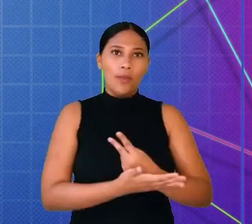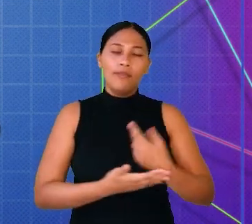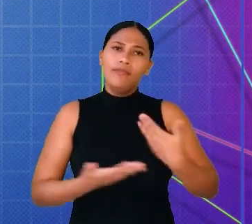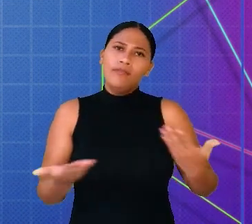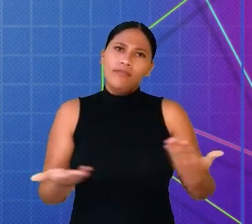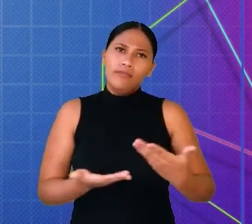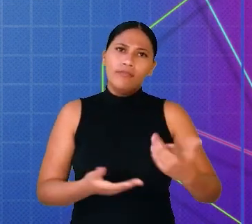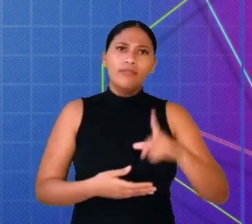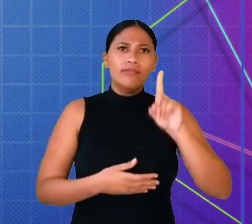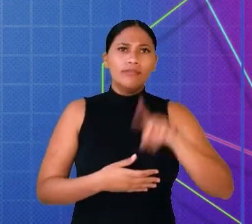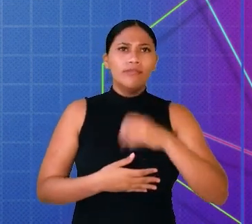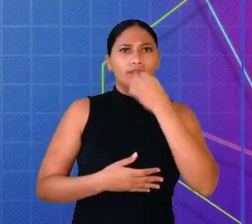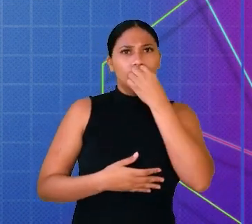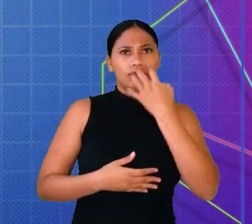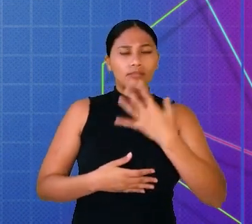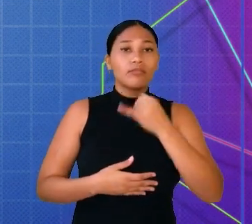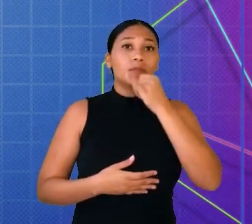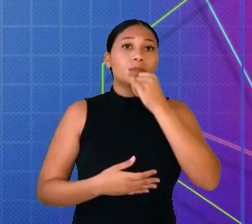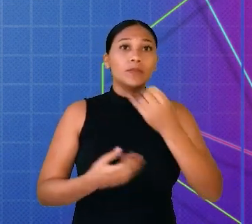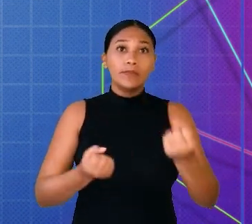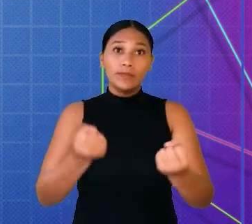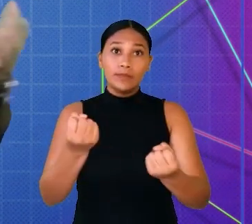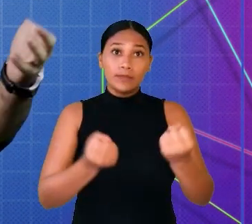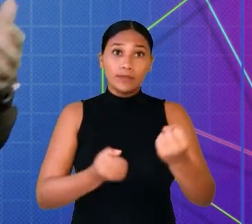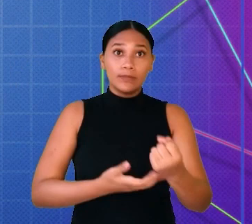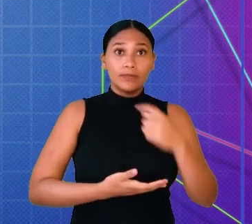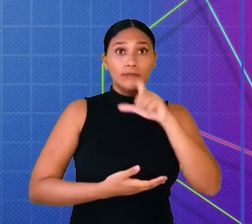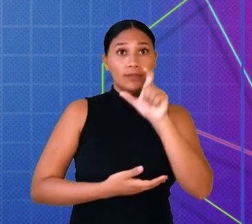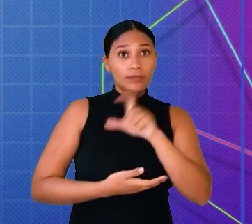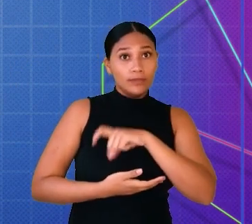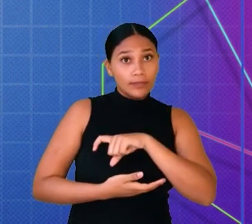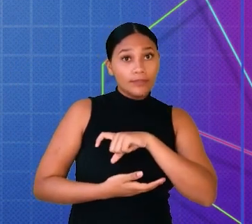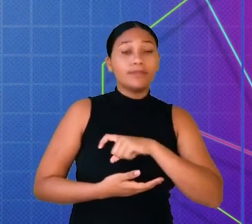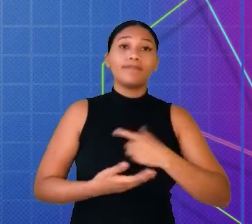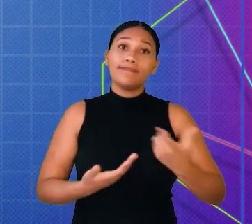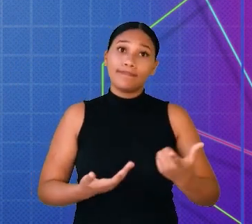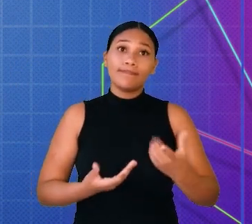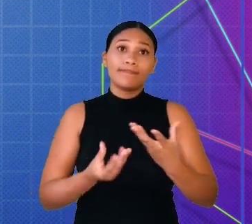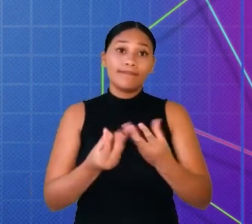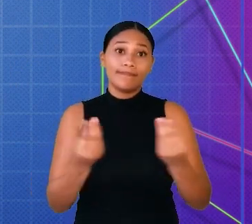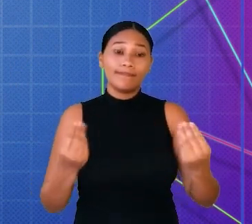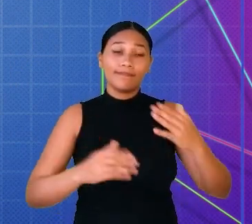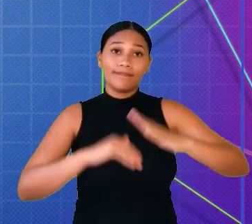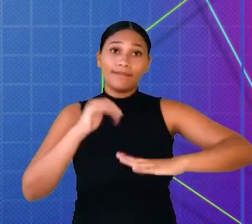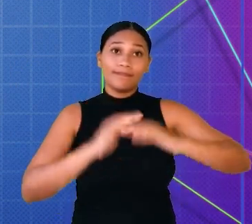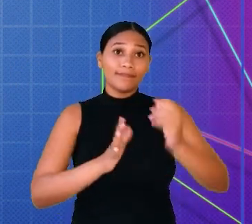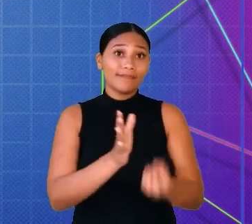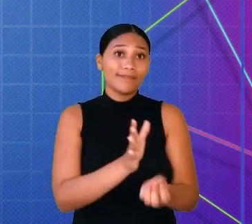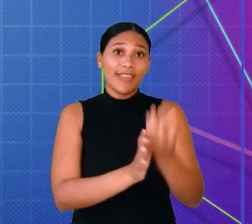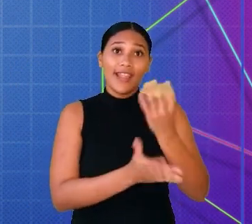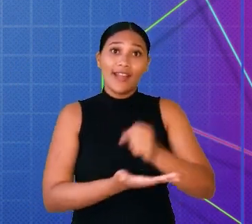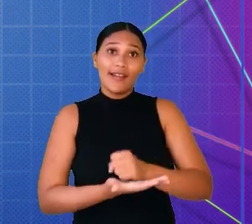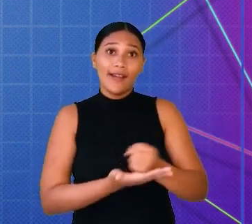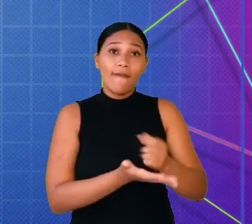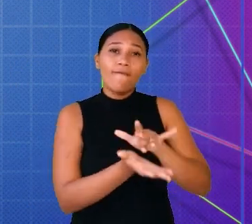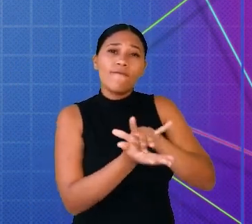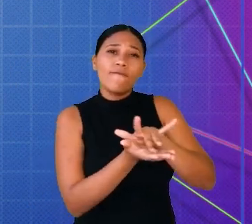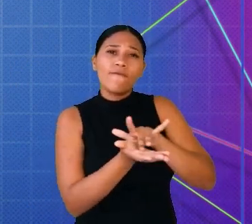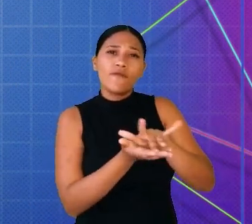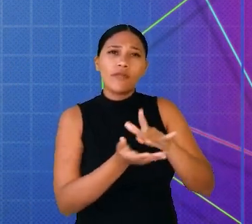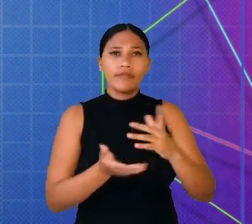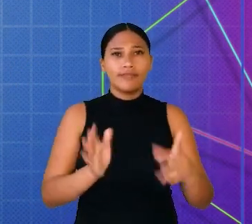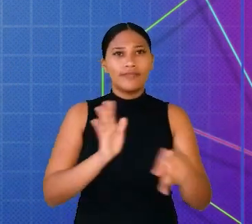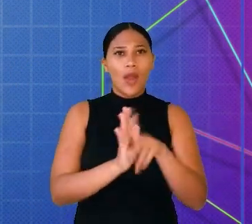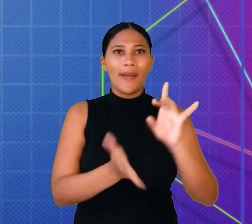dia, isso é muito usado para pessoas tirarem suas habilitações de trânsito. Essas criações envolvem vários profissionais que trabalham em conjunto